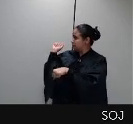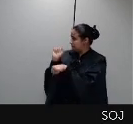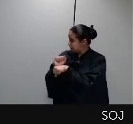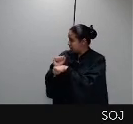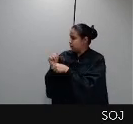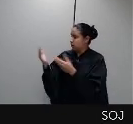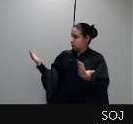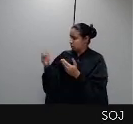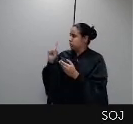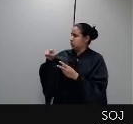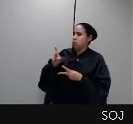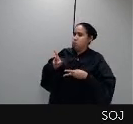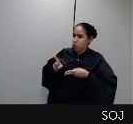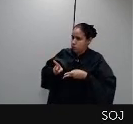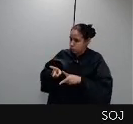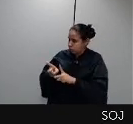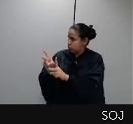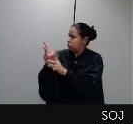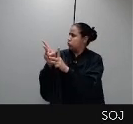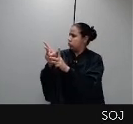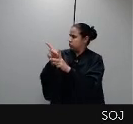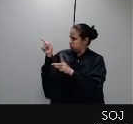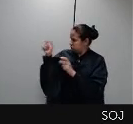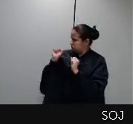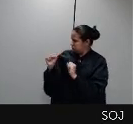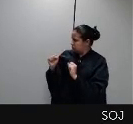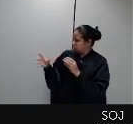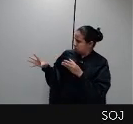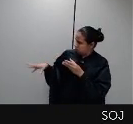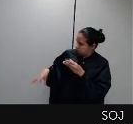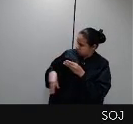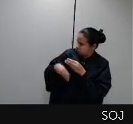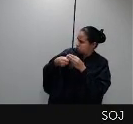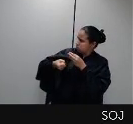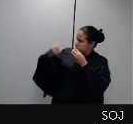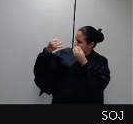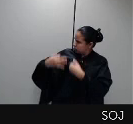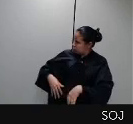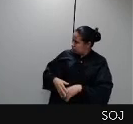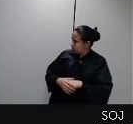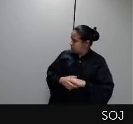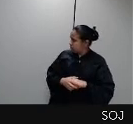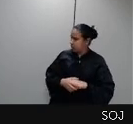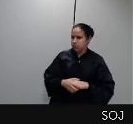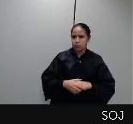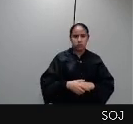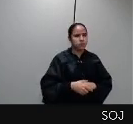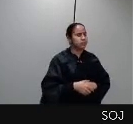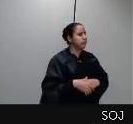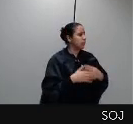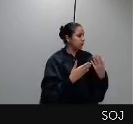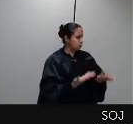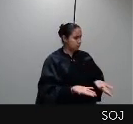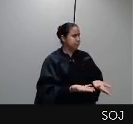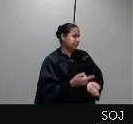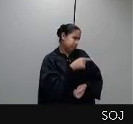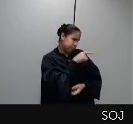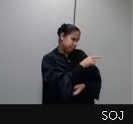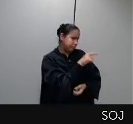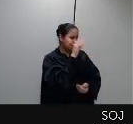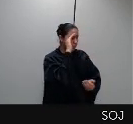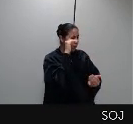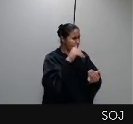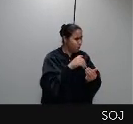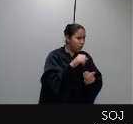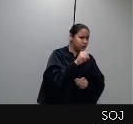caso aonde está aqui de vossa excelência presente da minha intenção se você se concordar rapper